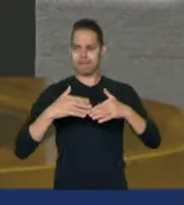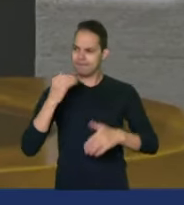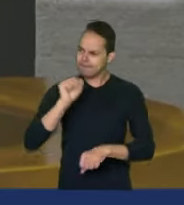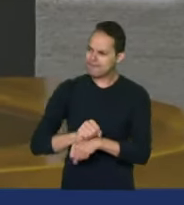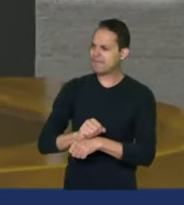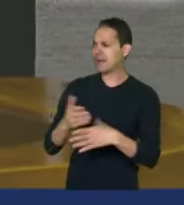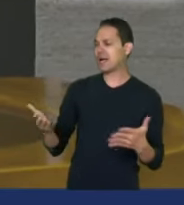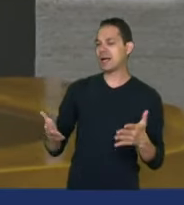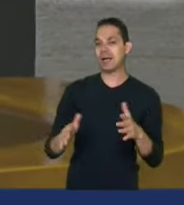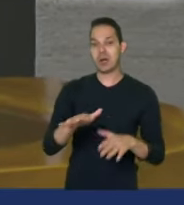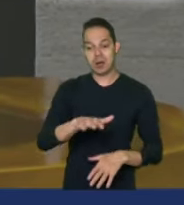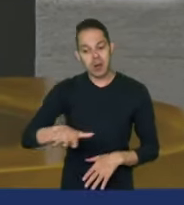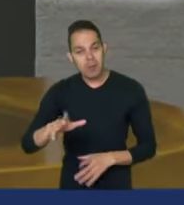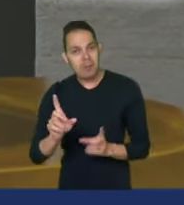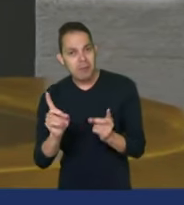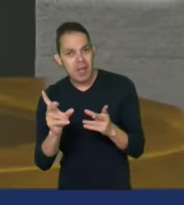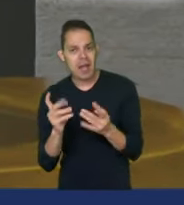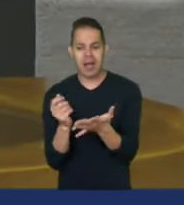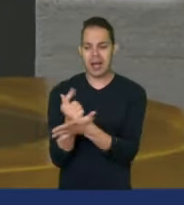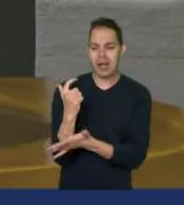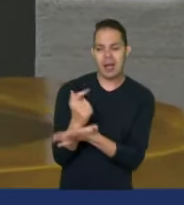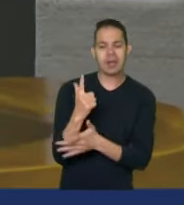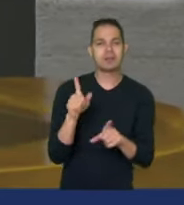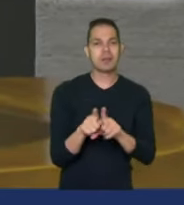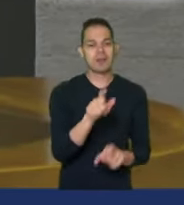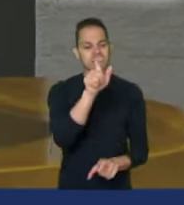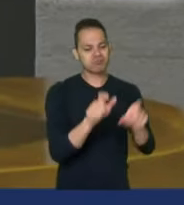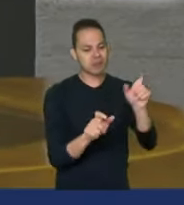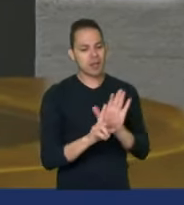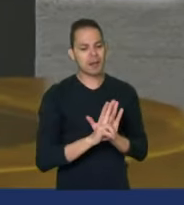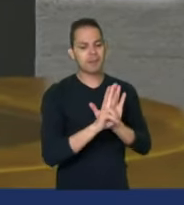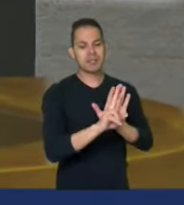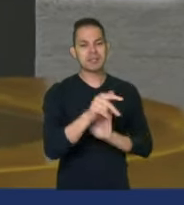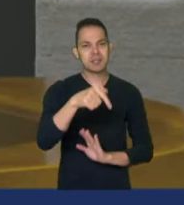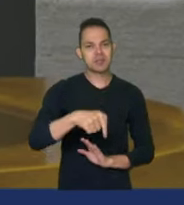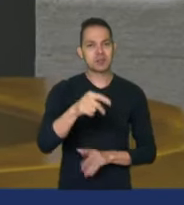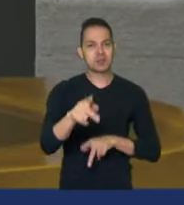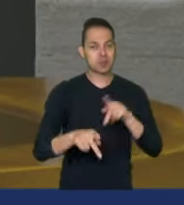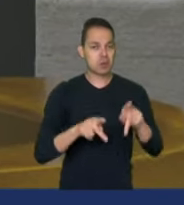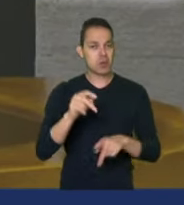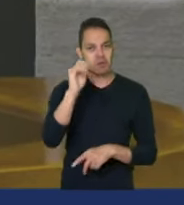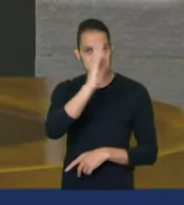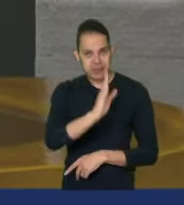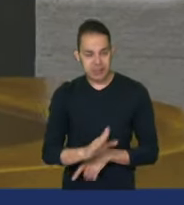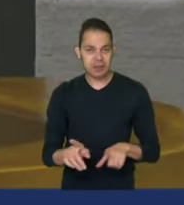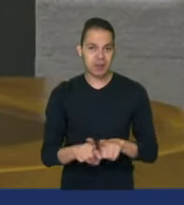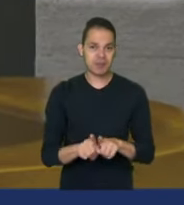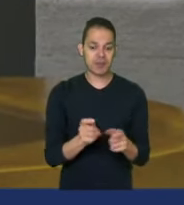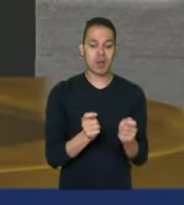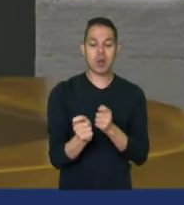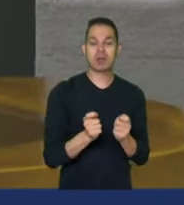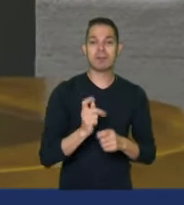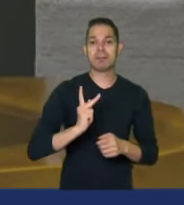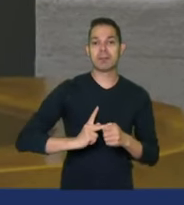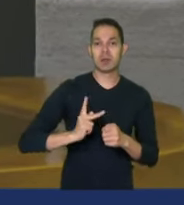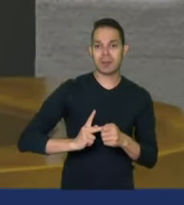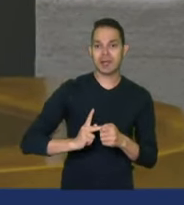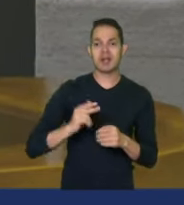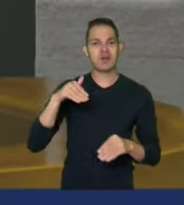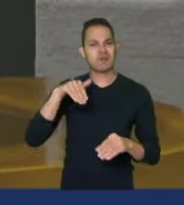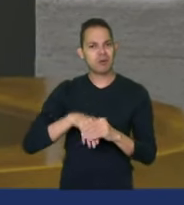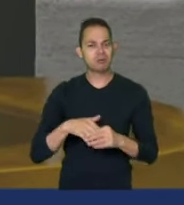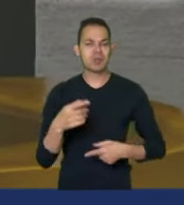os representantes do governo, do povo brasileiro que é controlador da Petrobras, vota para fazer uma política